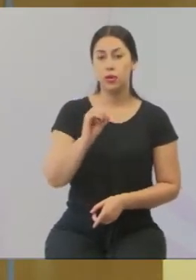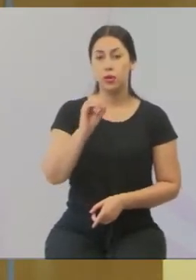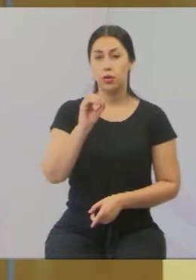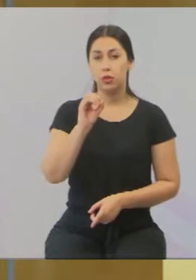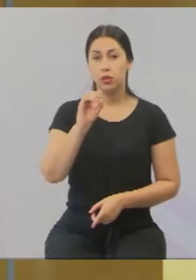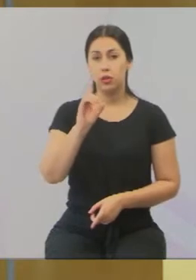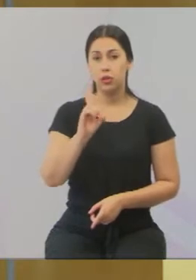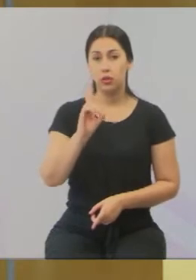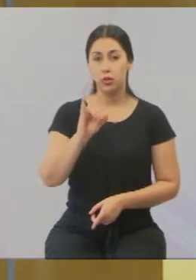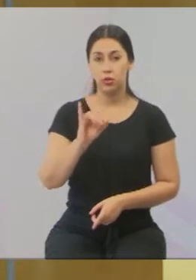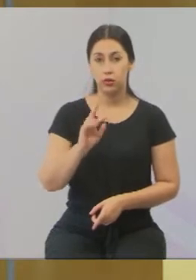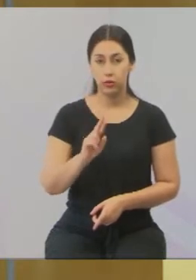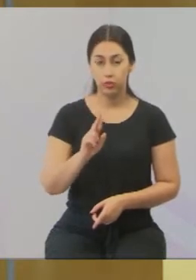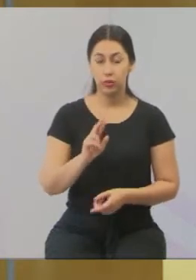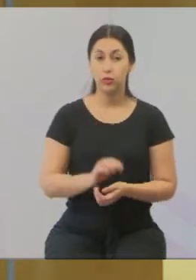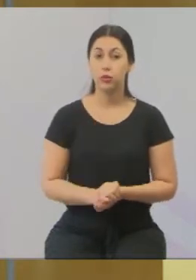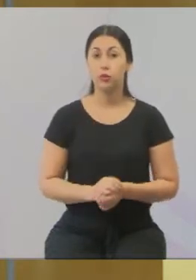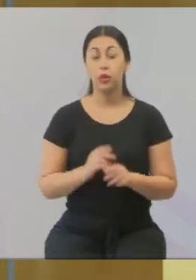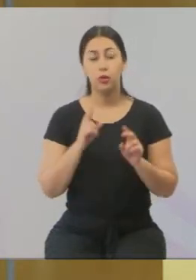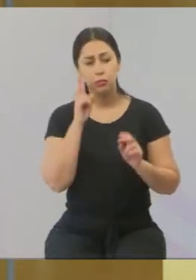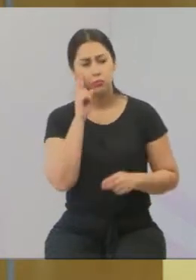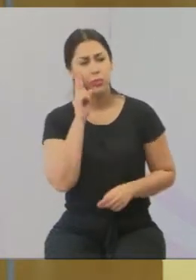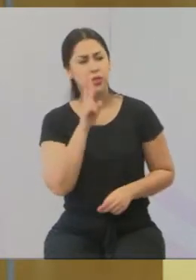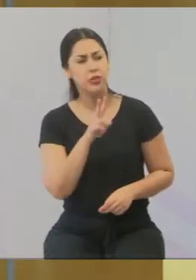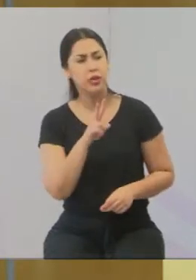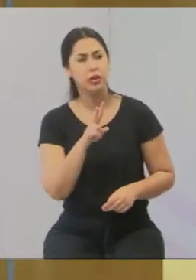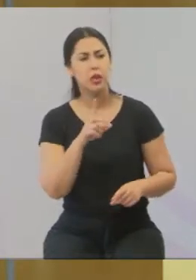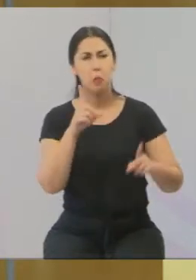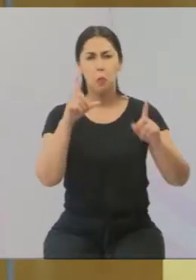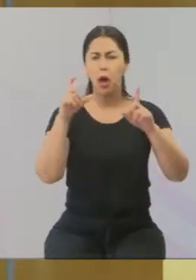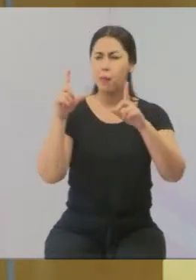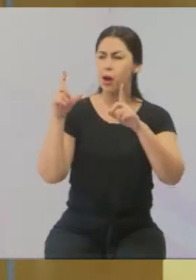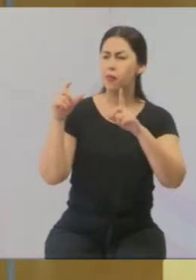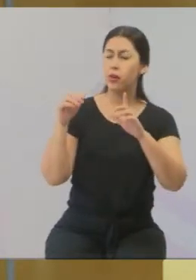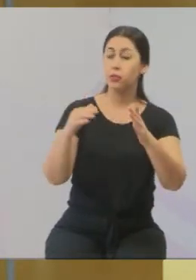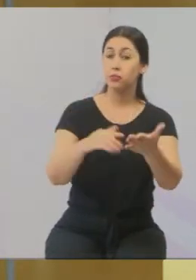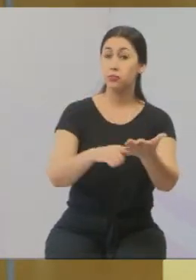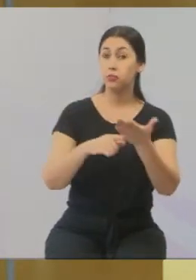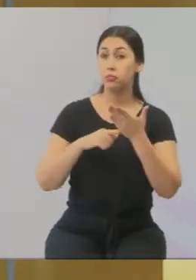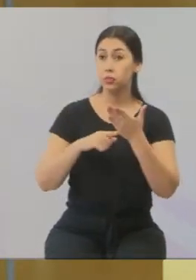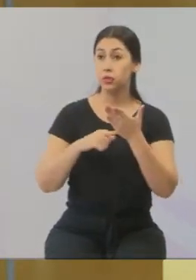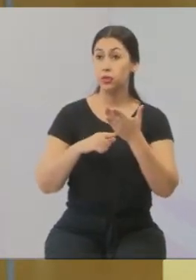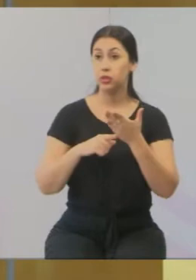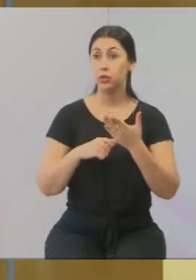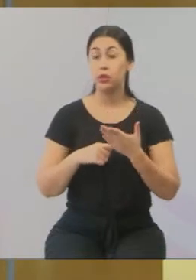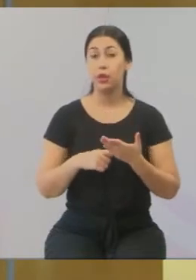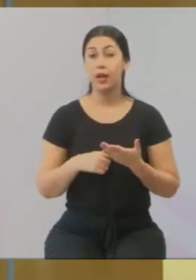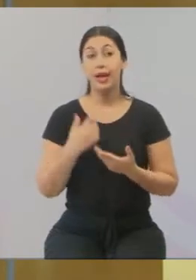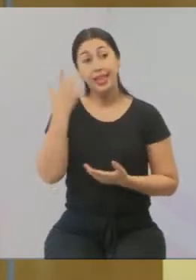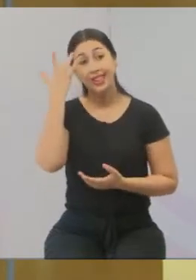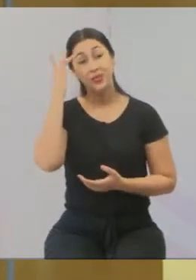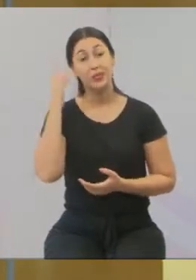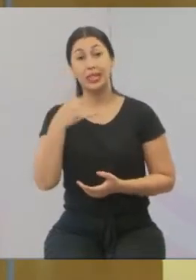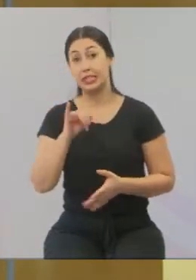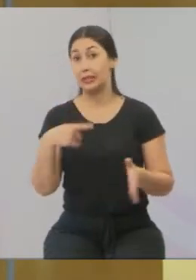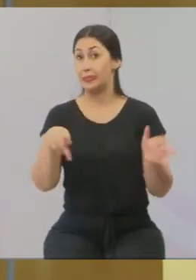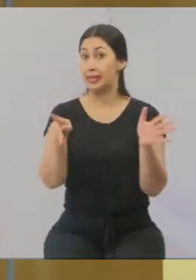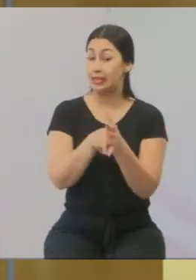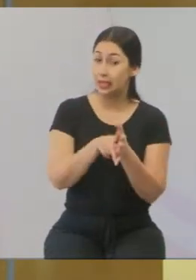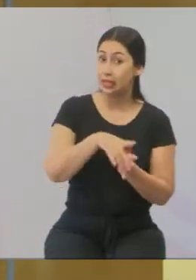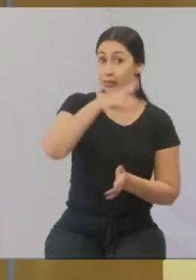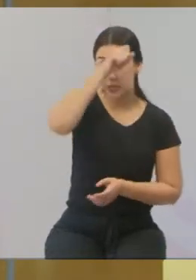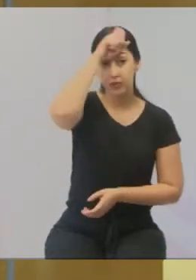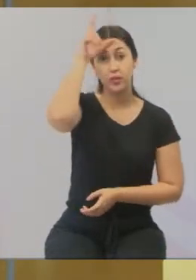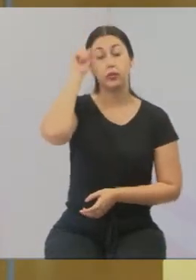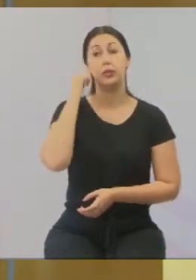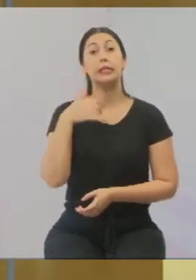feito um acompanhamento e me mandado várias fotos dos maquinários da prefeitura. Quer dizer, não dá para dizer que é da prefeitura. Se